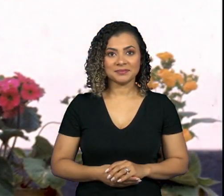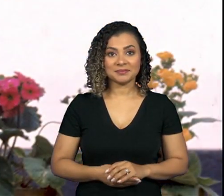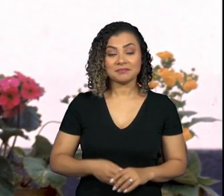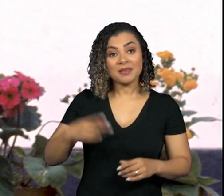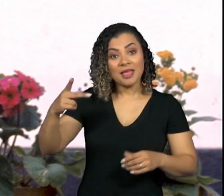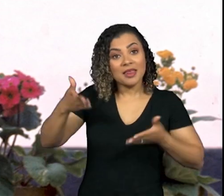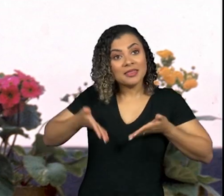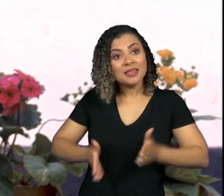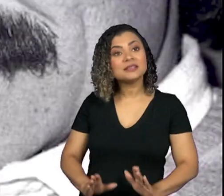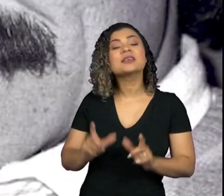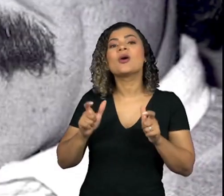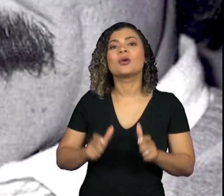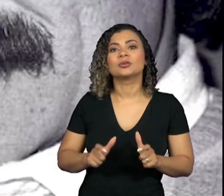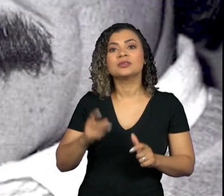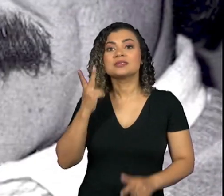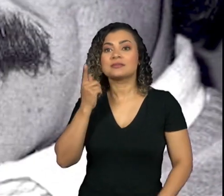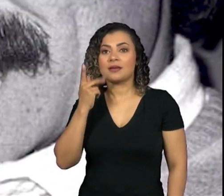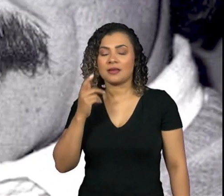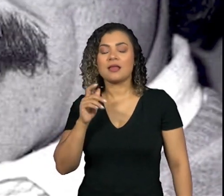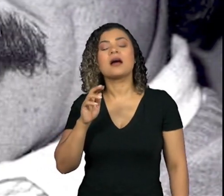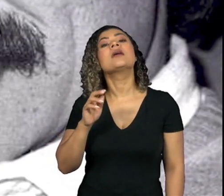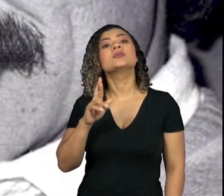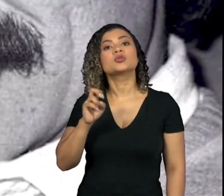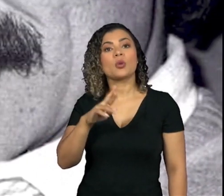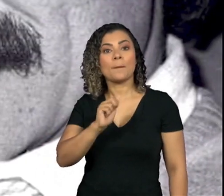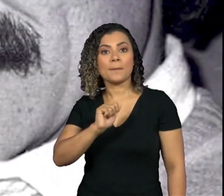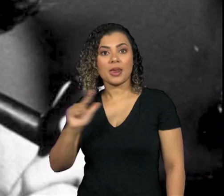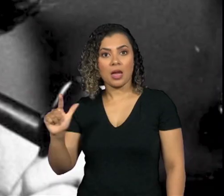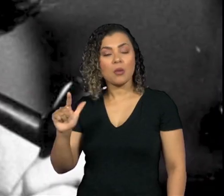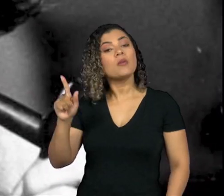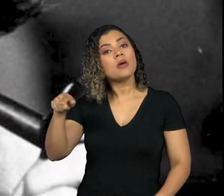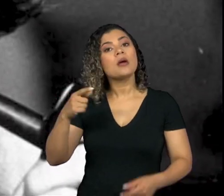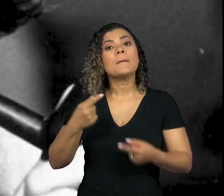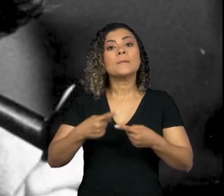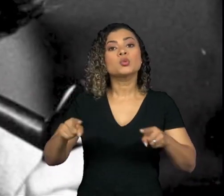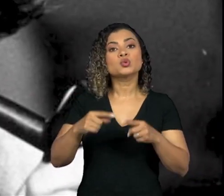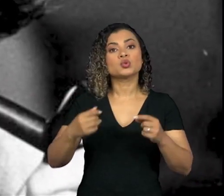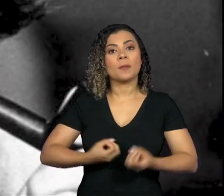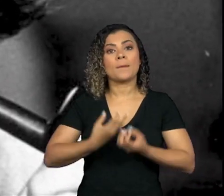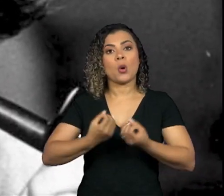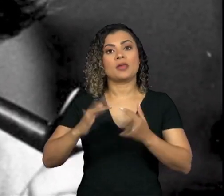Belchior nasceu em Sobral, no Ceará, numa família de músicos e poetas.